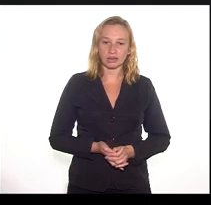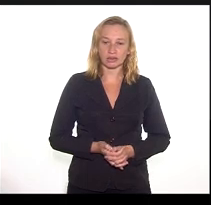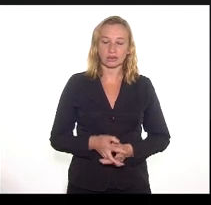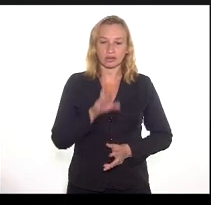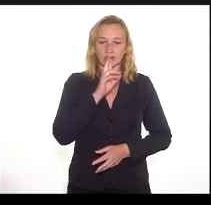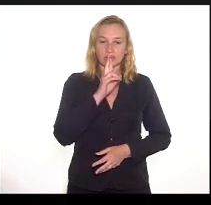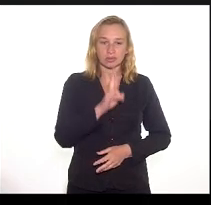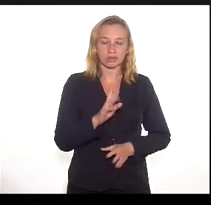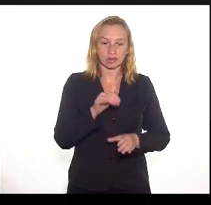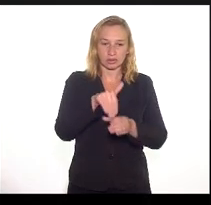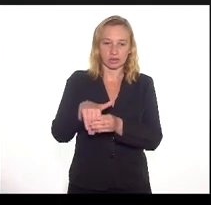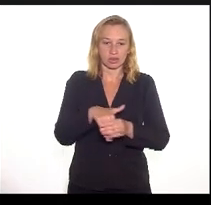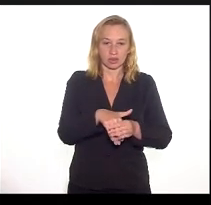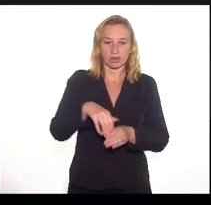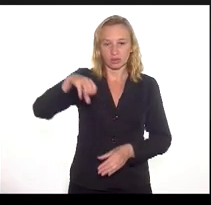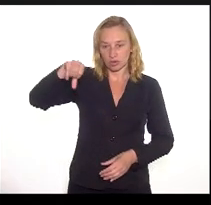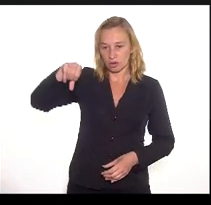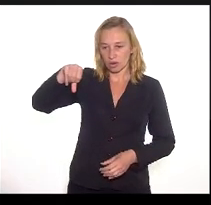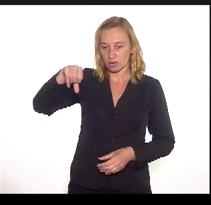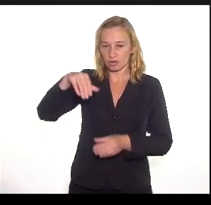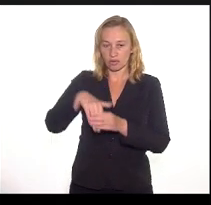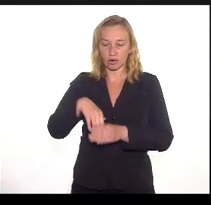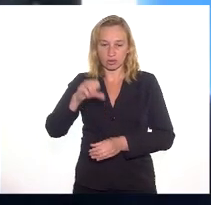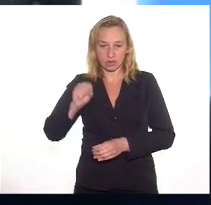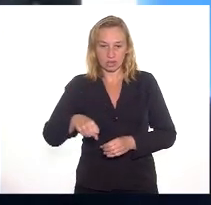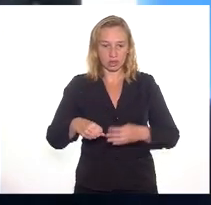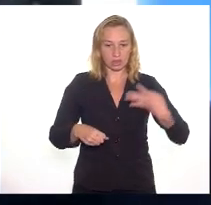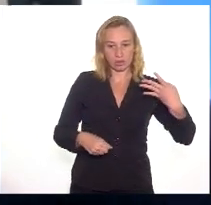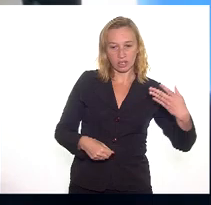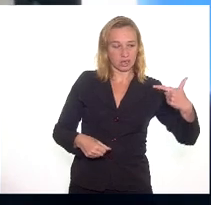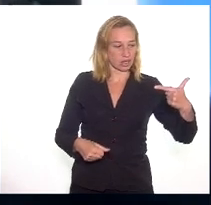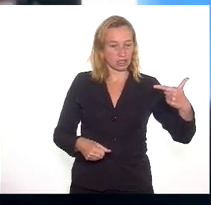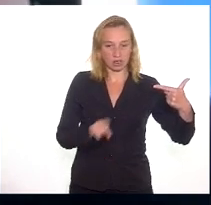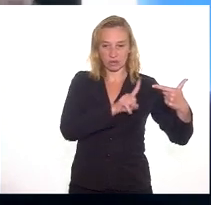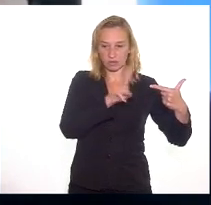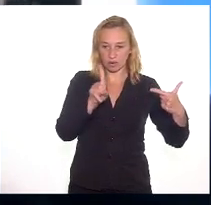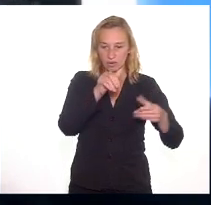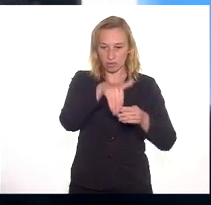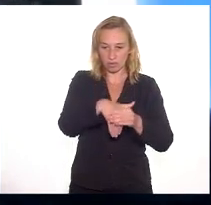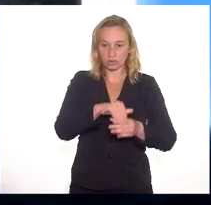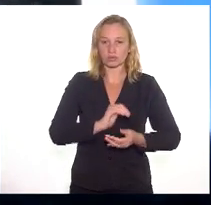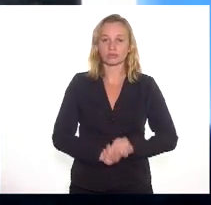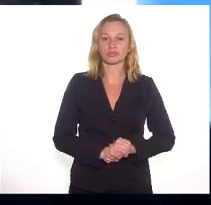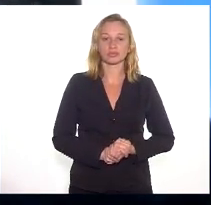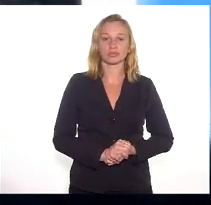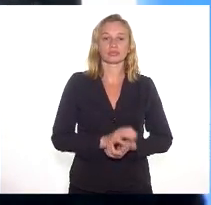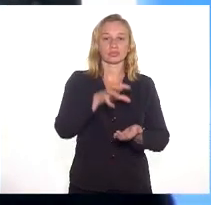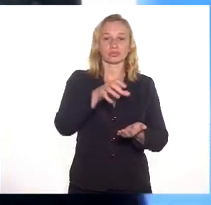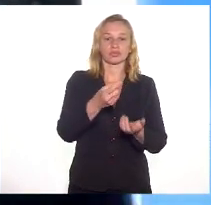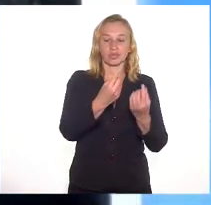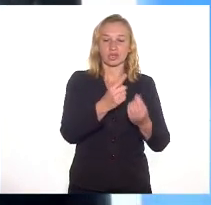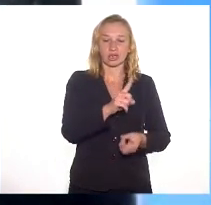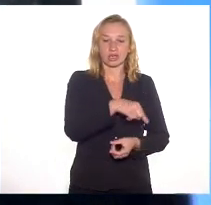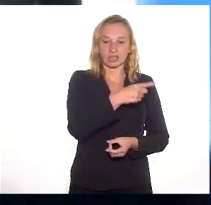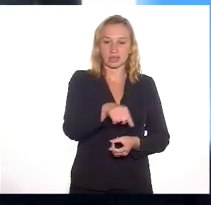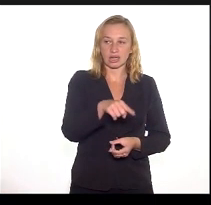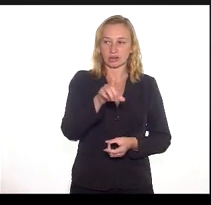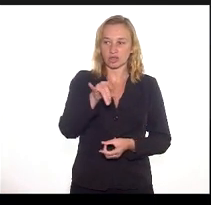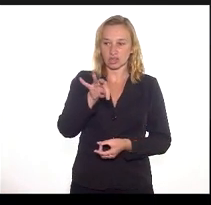Resultado da votação são 9 votos sim e 42 votos não. Está rejeitado o